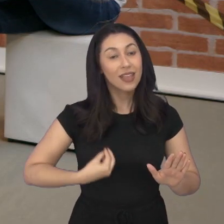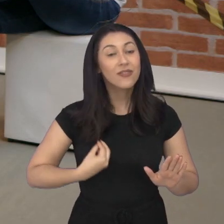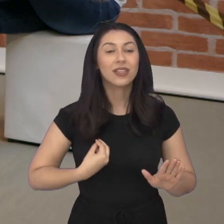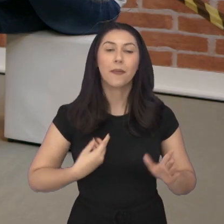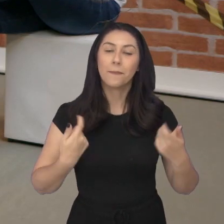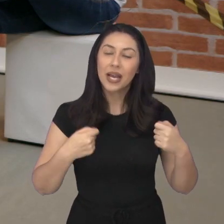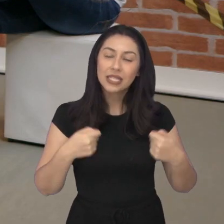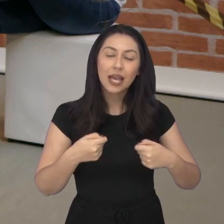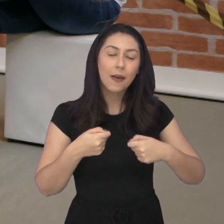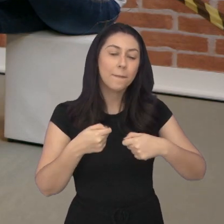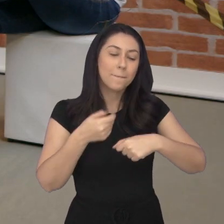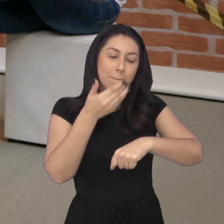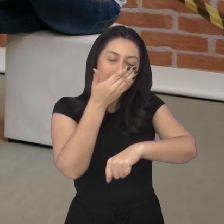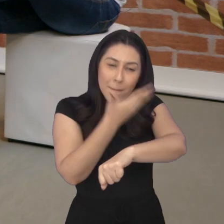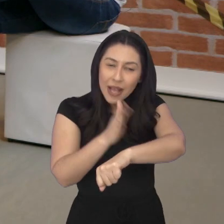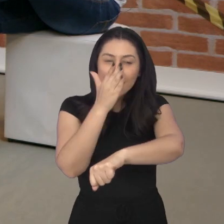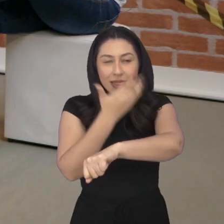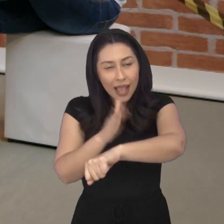muito treino.